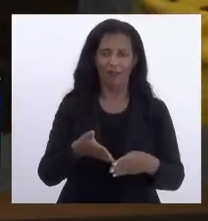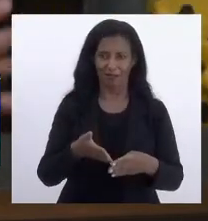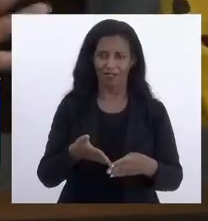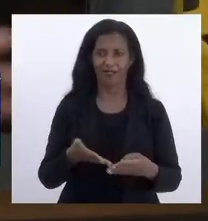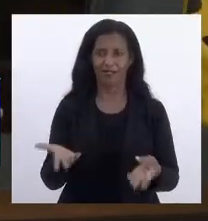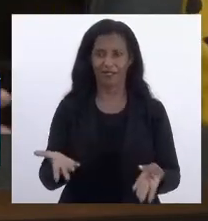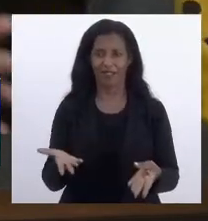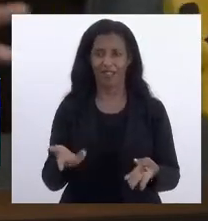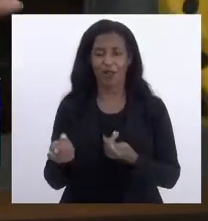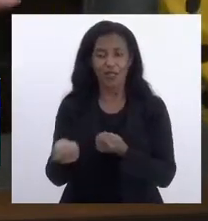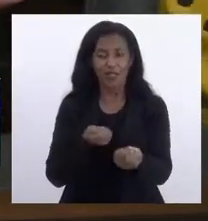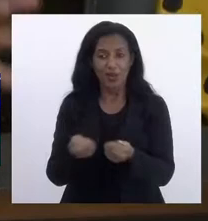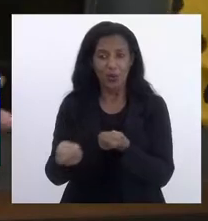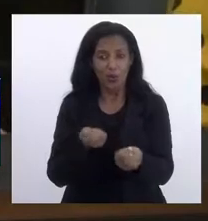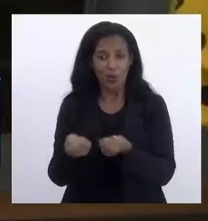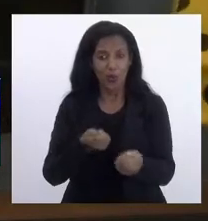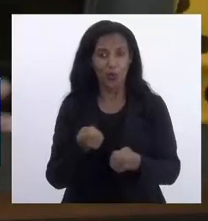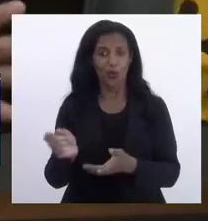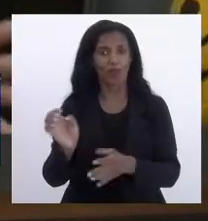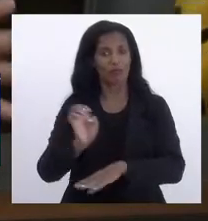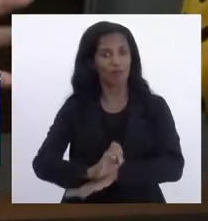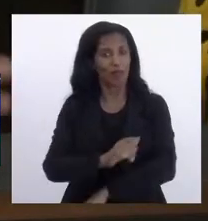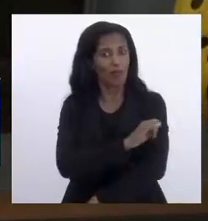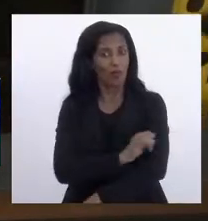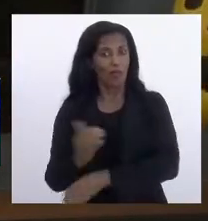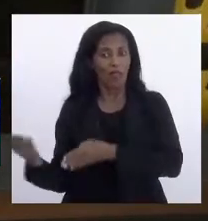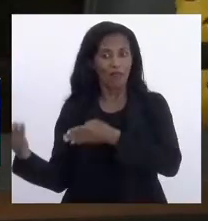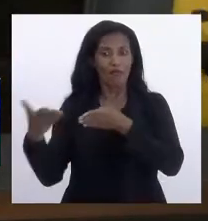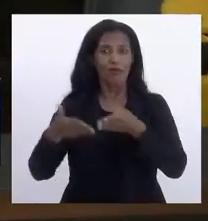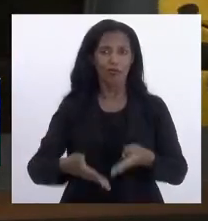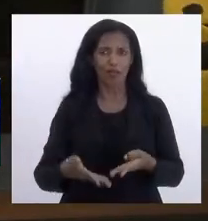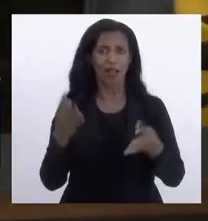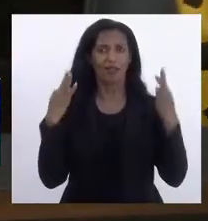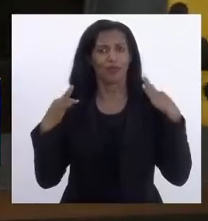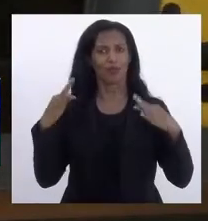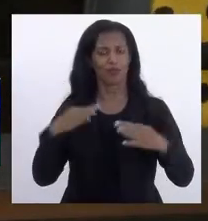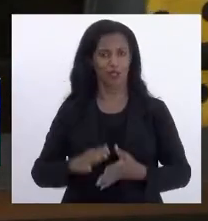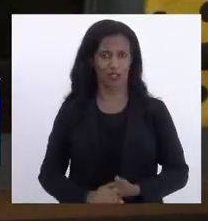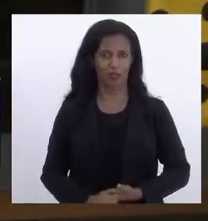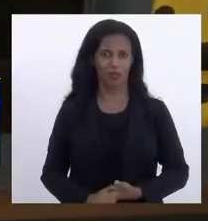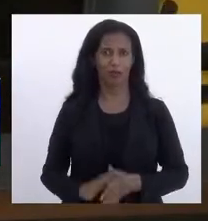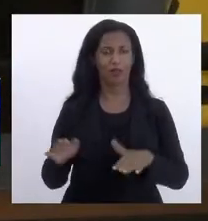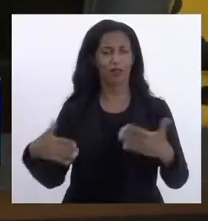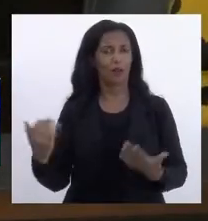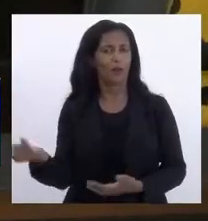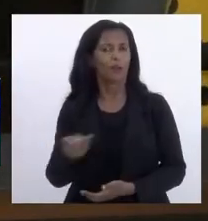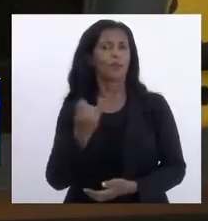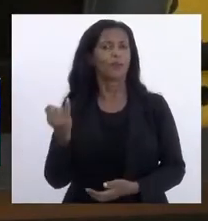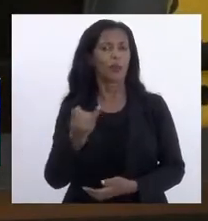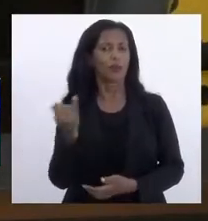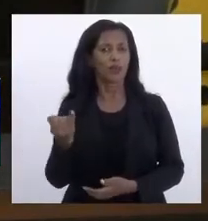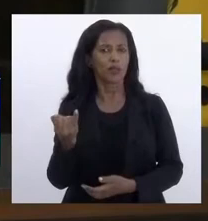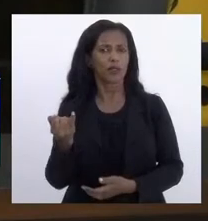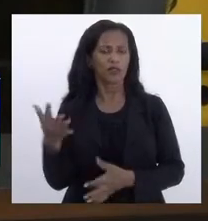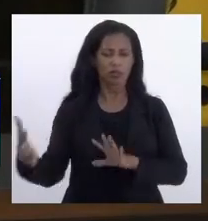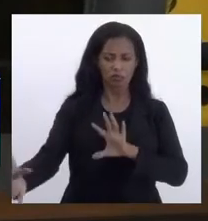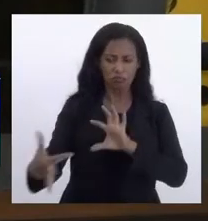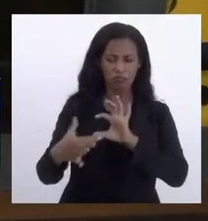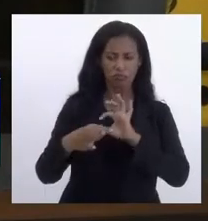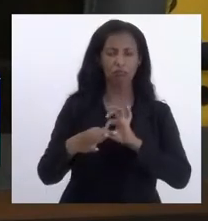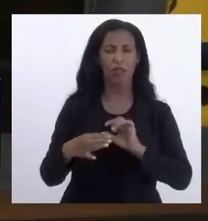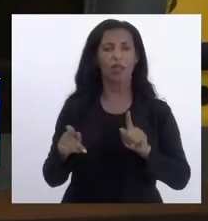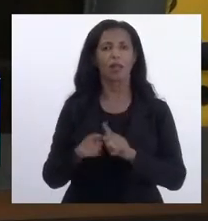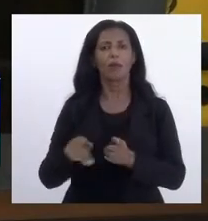A nossa economia do Rio de Janeiro é muito voltada para a questão do turismo. Então, é importante que a gente envolva também